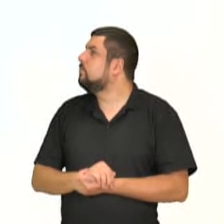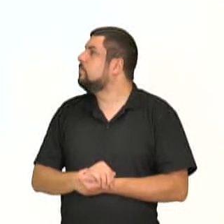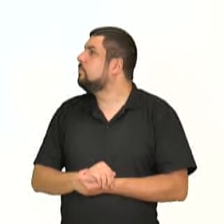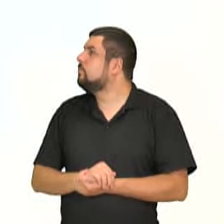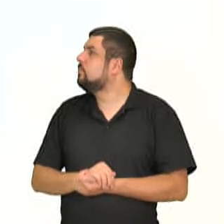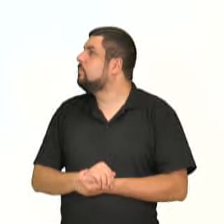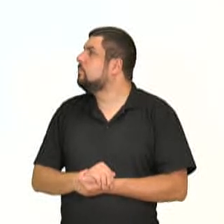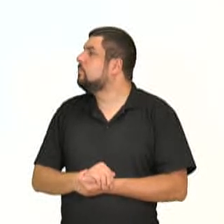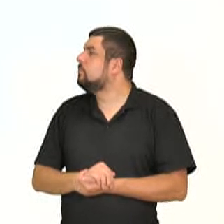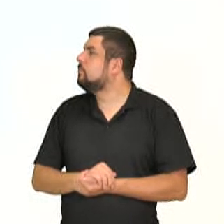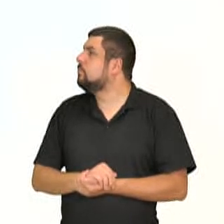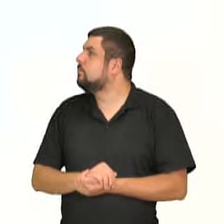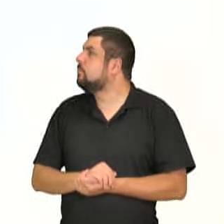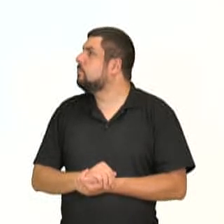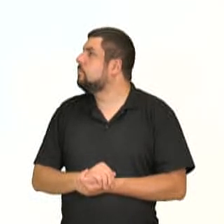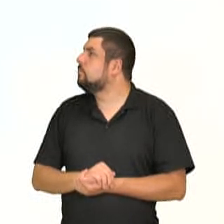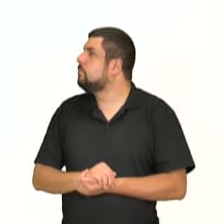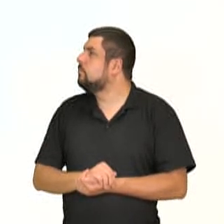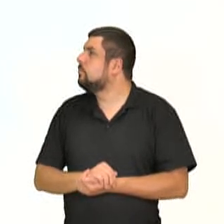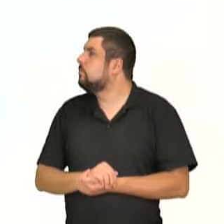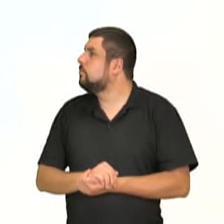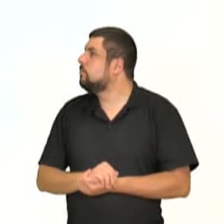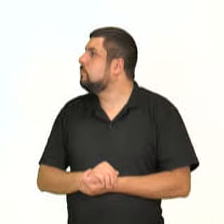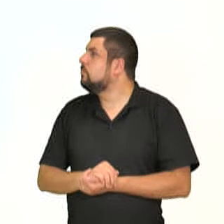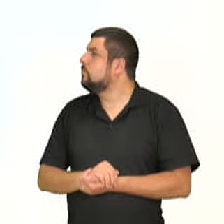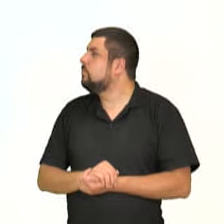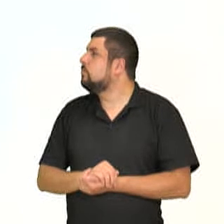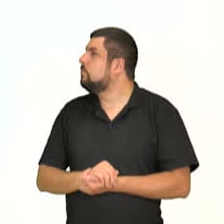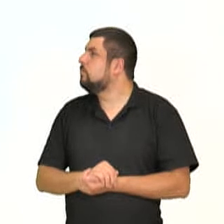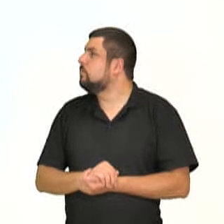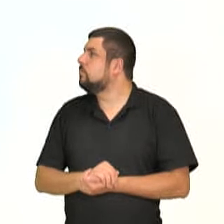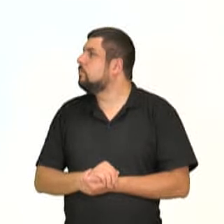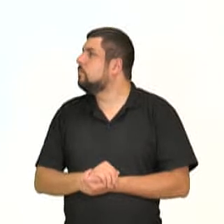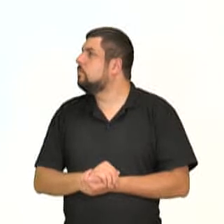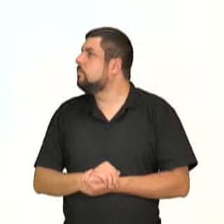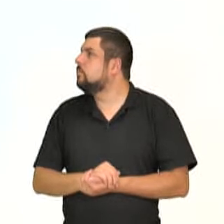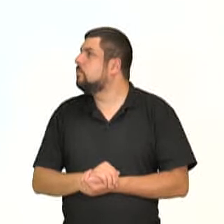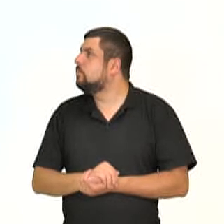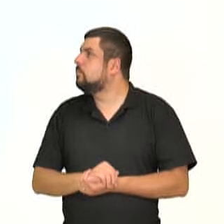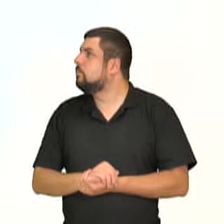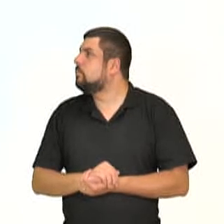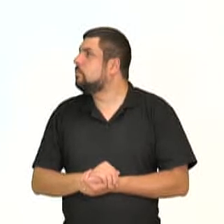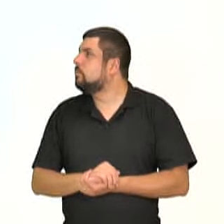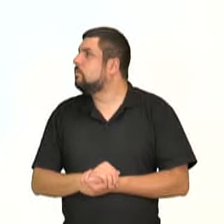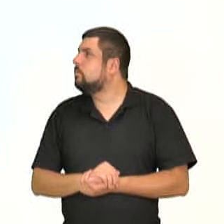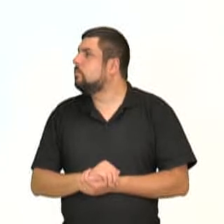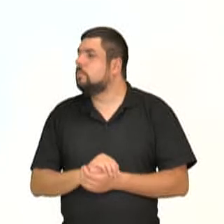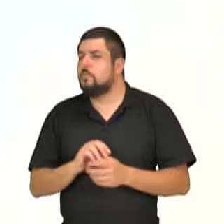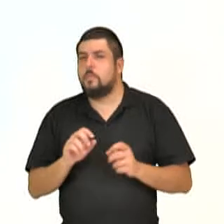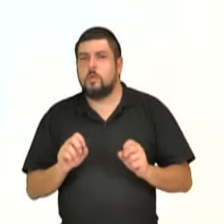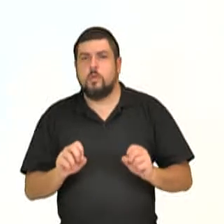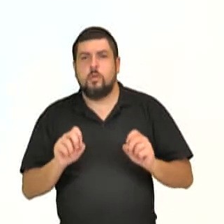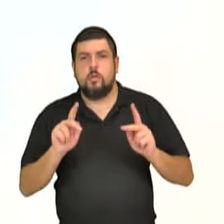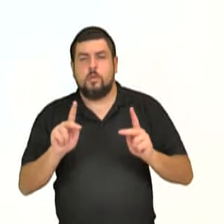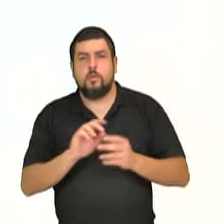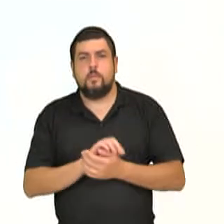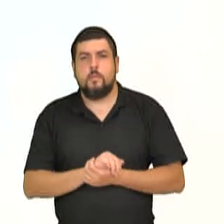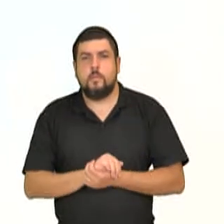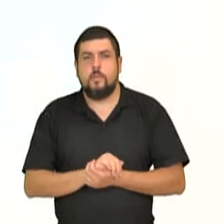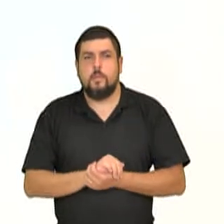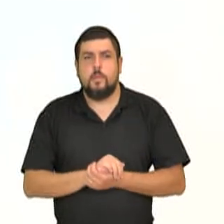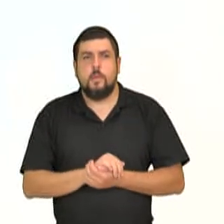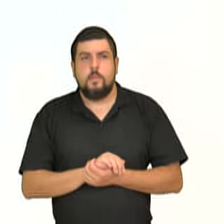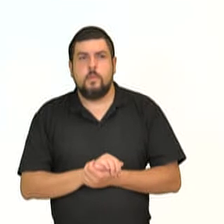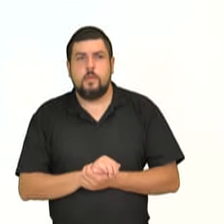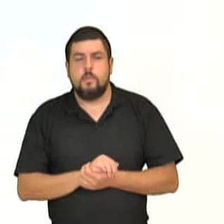correcto? Eso es. A ver, você vai relacionar aqui, ó. Letra A. E isso? E